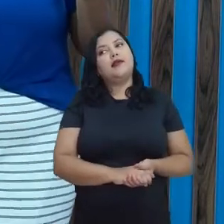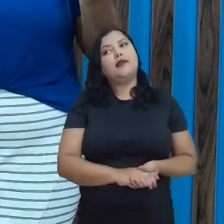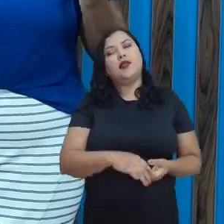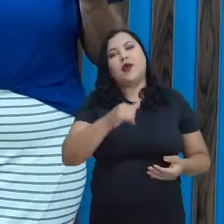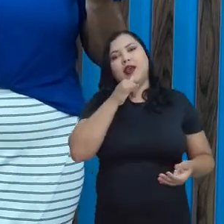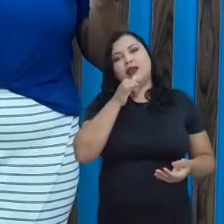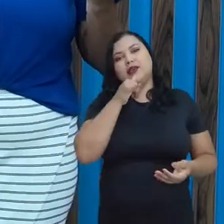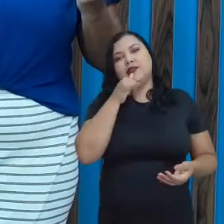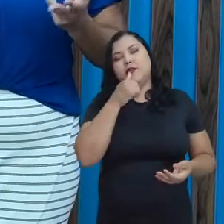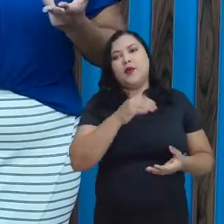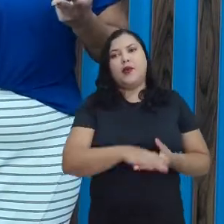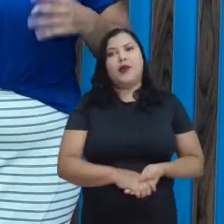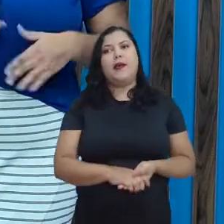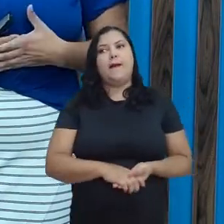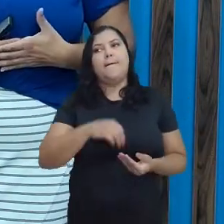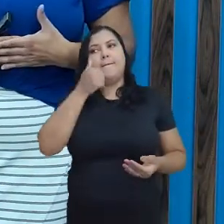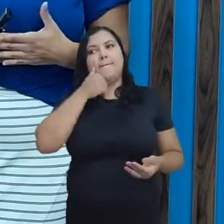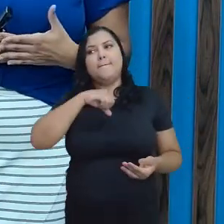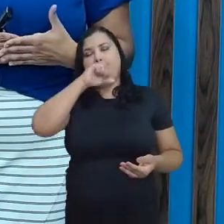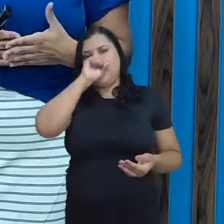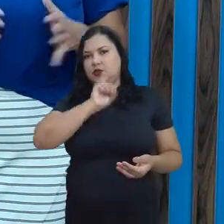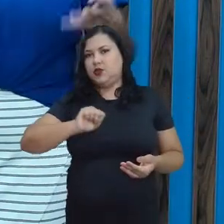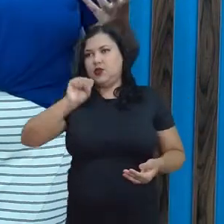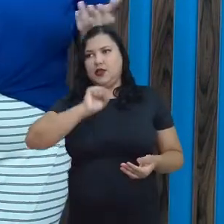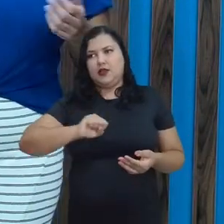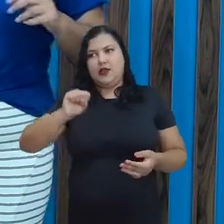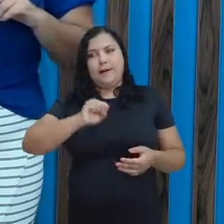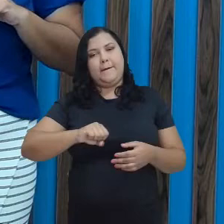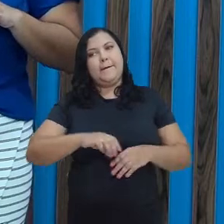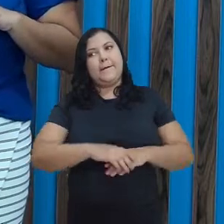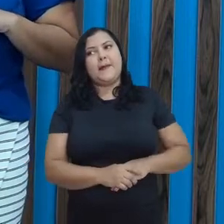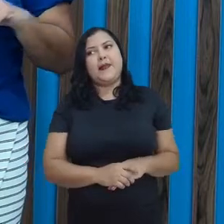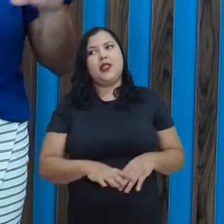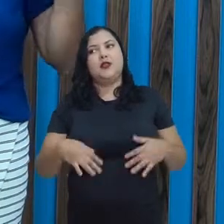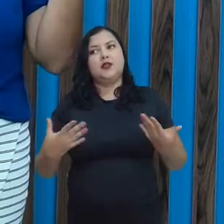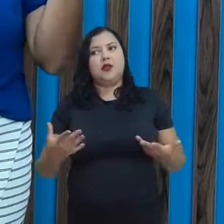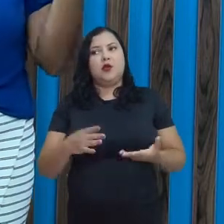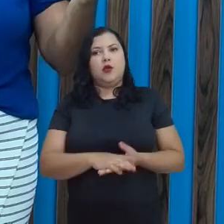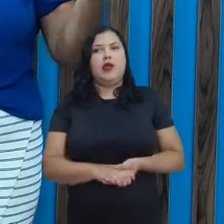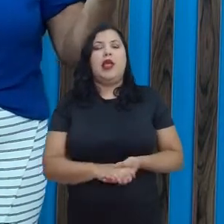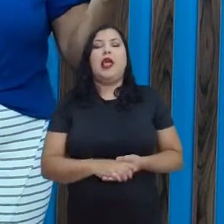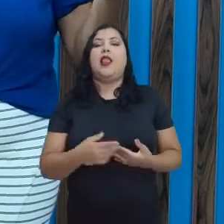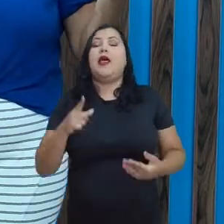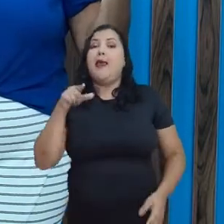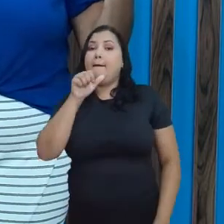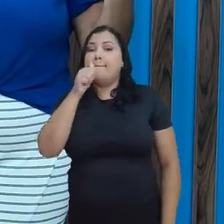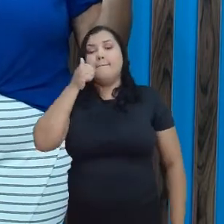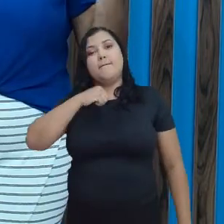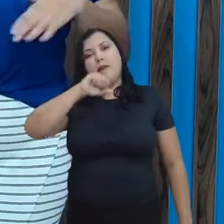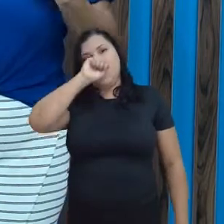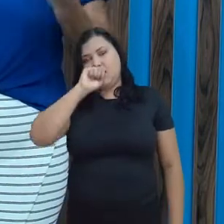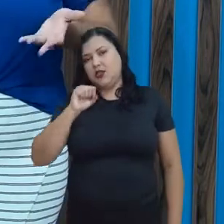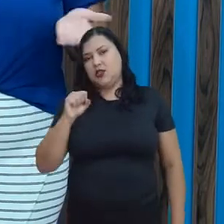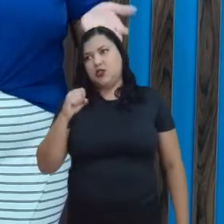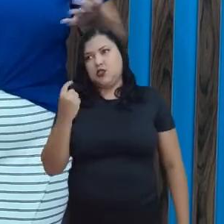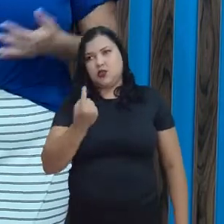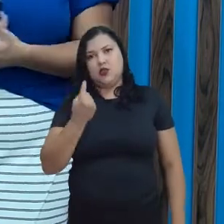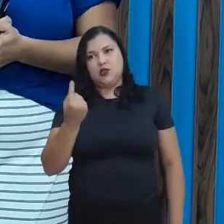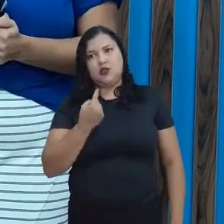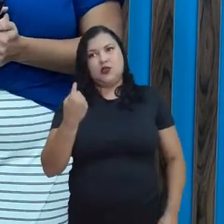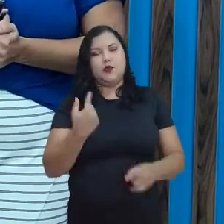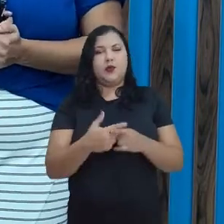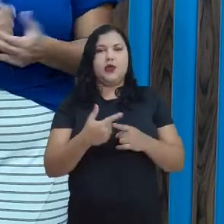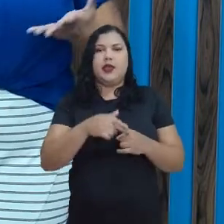não é, como eu posso dizer, mãe solteira não é um status, né, gente? É mãe solo, porque não é uma